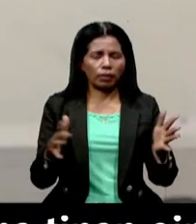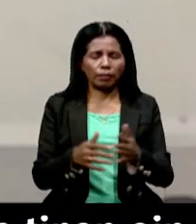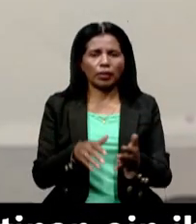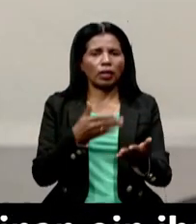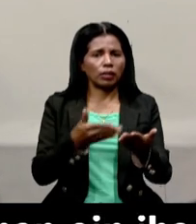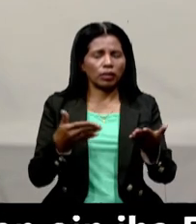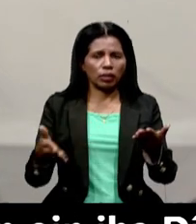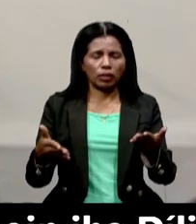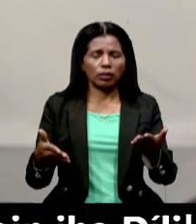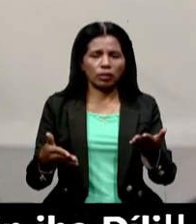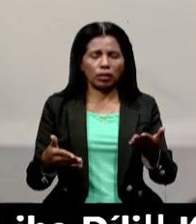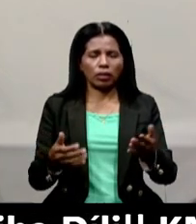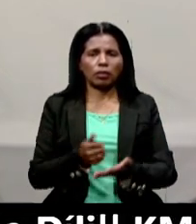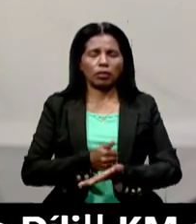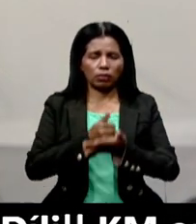Equipamentos.